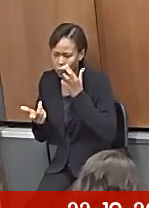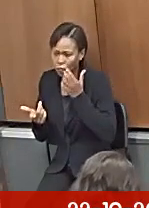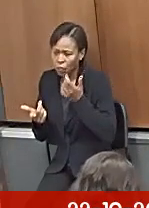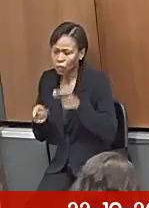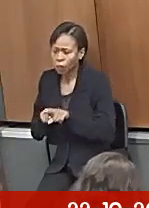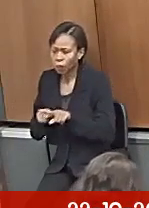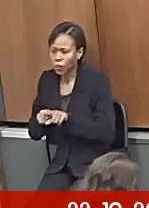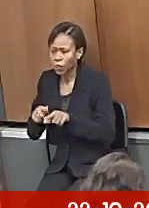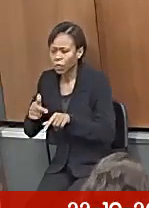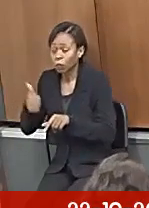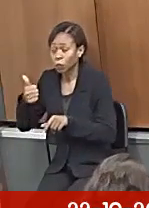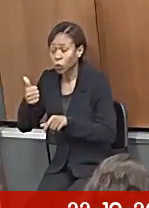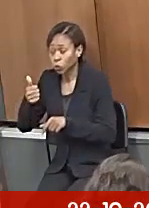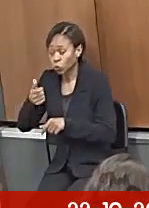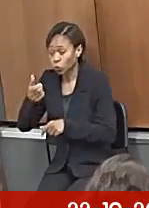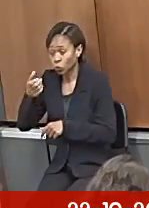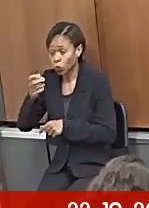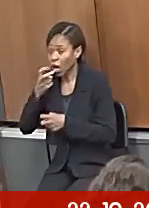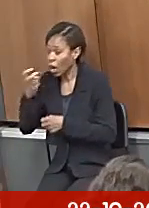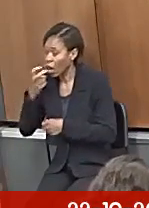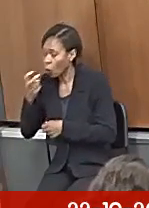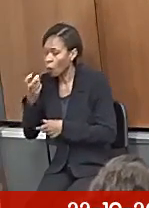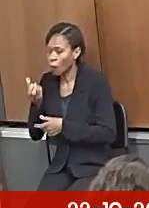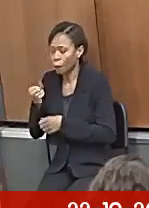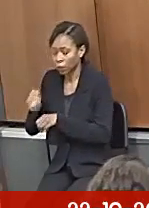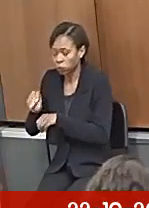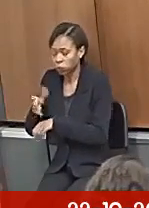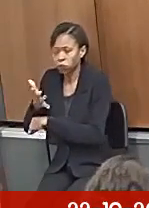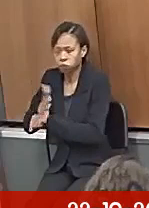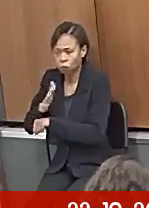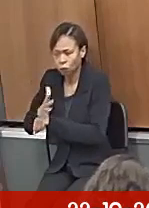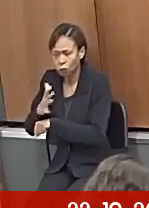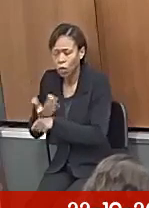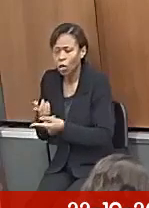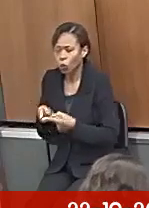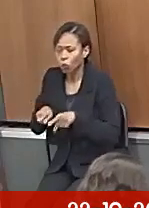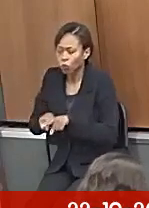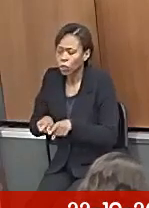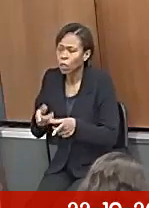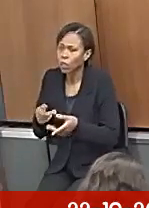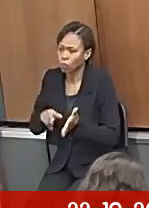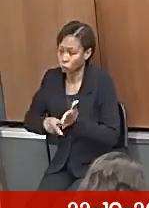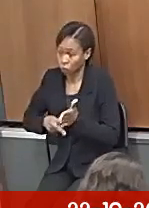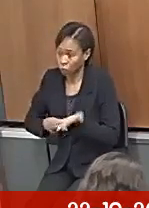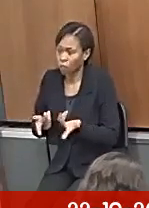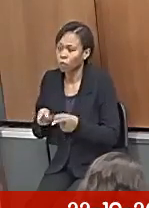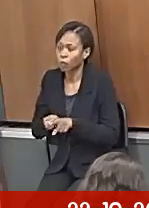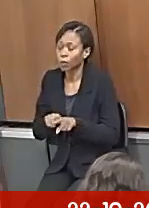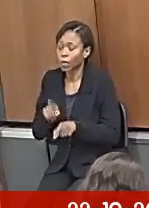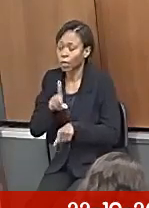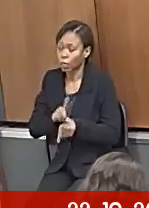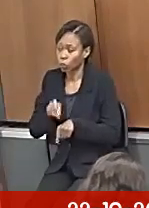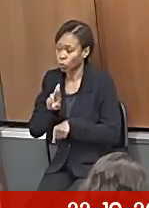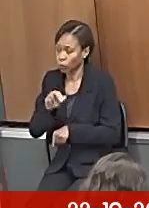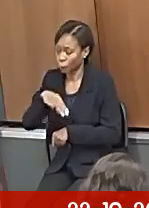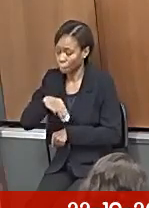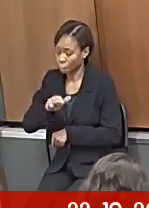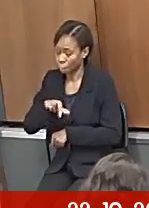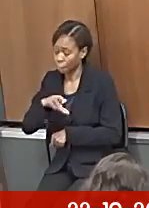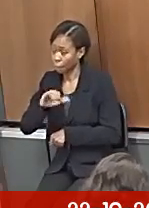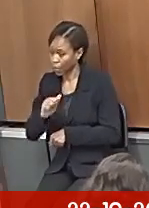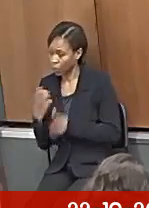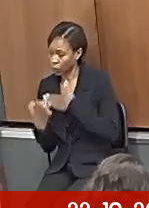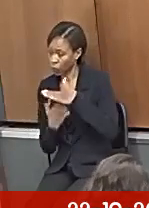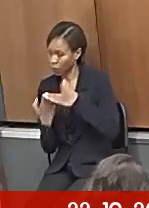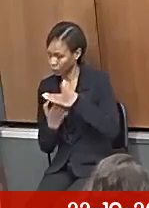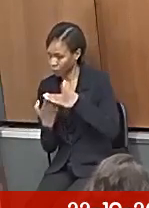tem a lei, né, para dar o treinamento. A Curem é parceira do Cinep para Primeiros Socorros. A doutora Márcia, que é a da empresa que chama